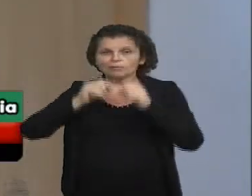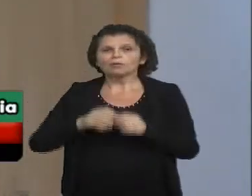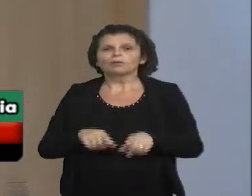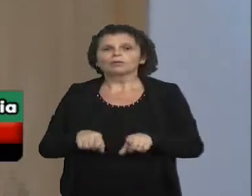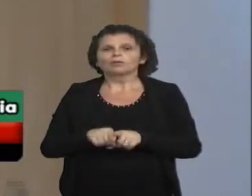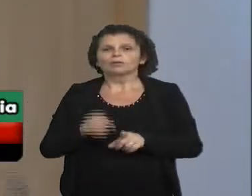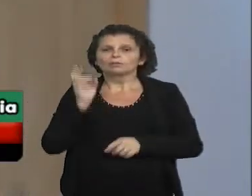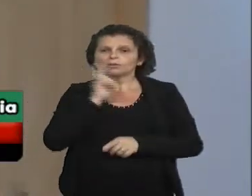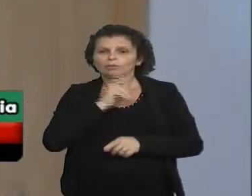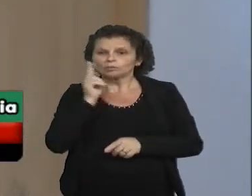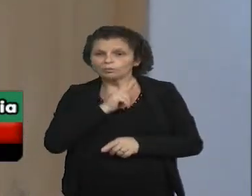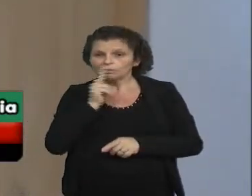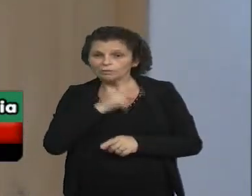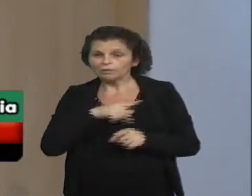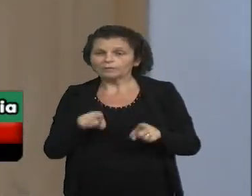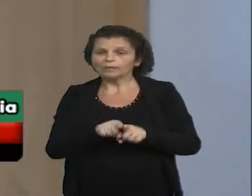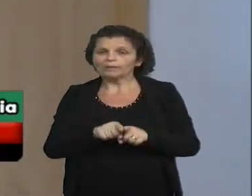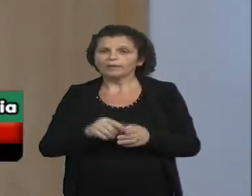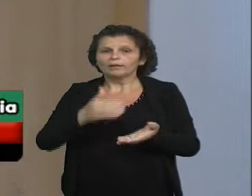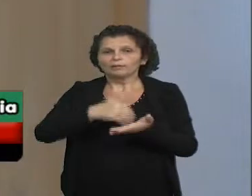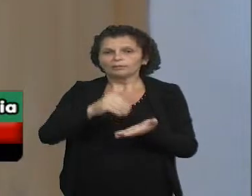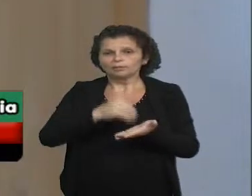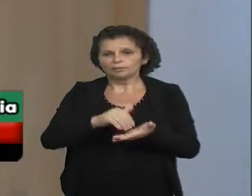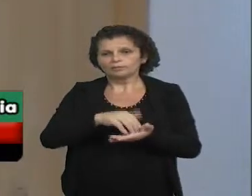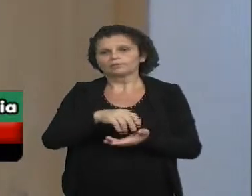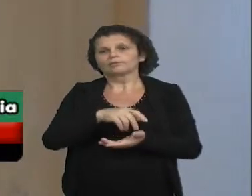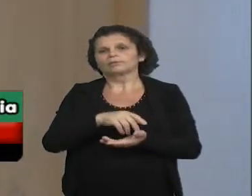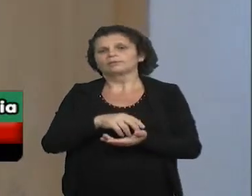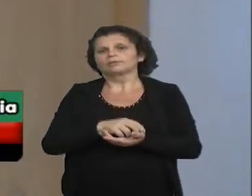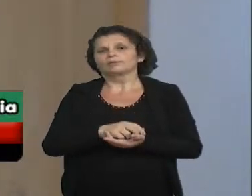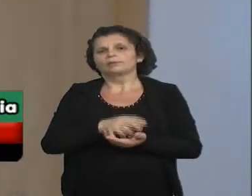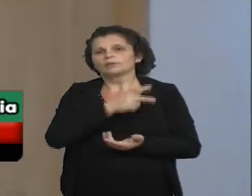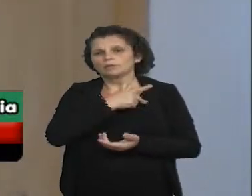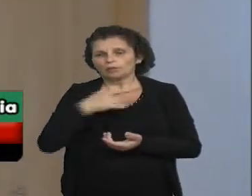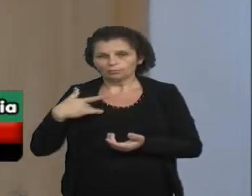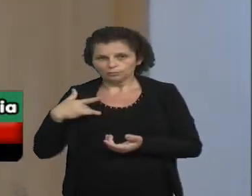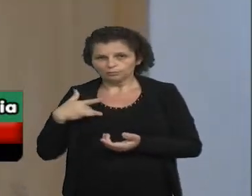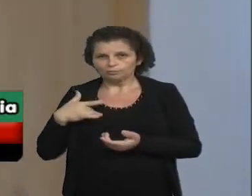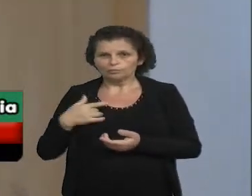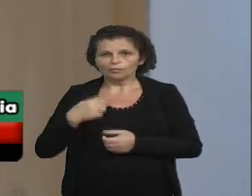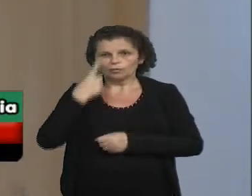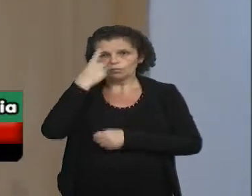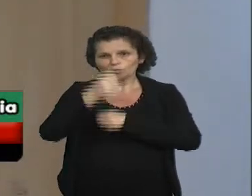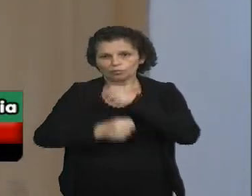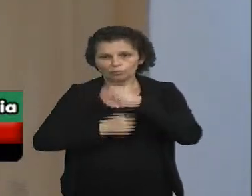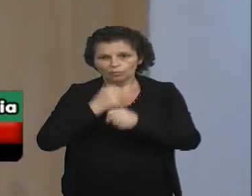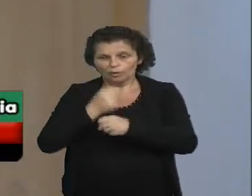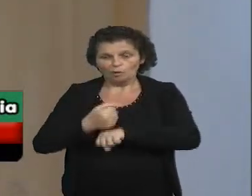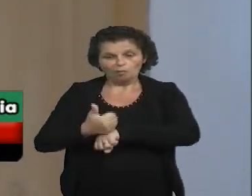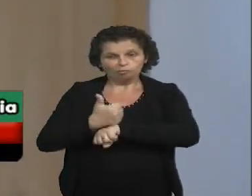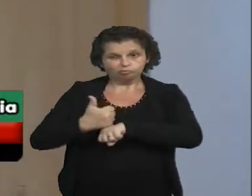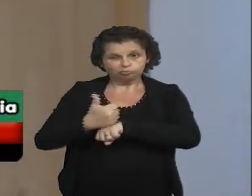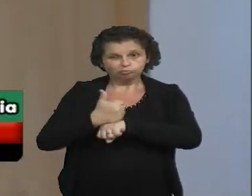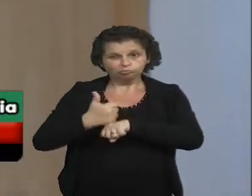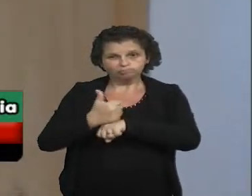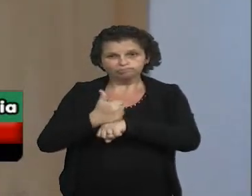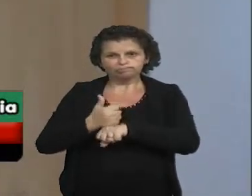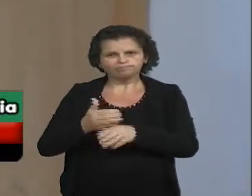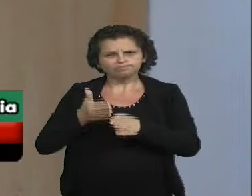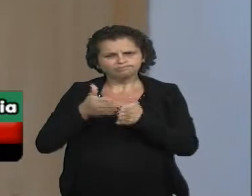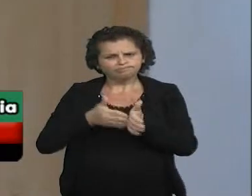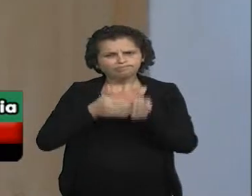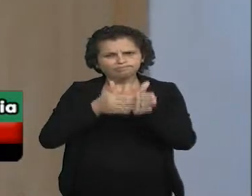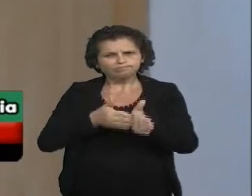unidades de urgência e emergência da Secretaria de Saúde, onde atuou pelo período de um ano. Profissional em